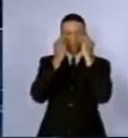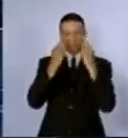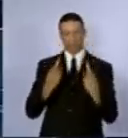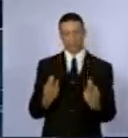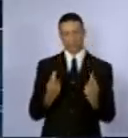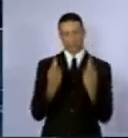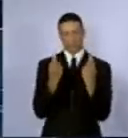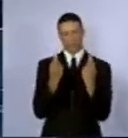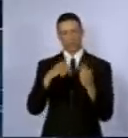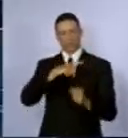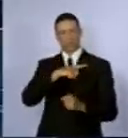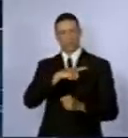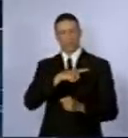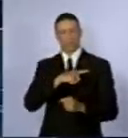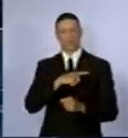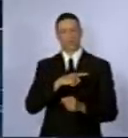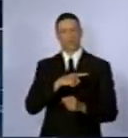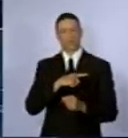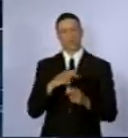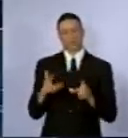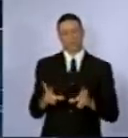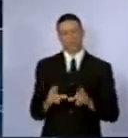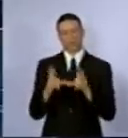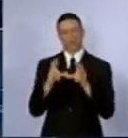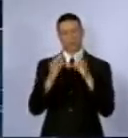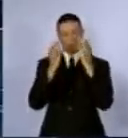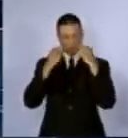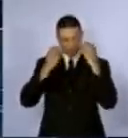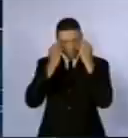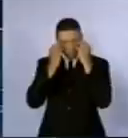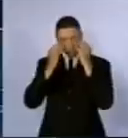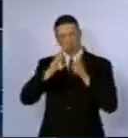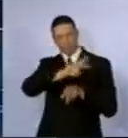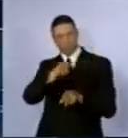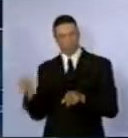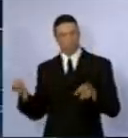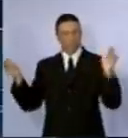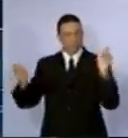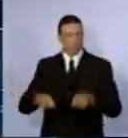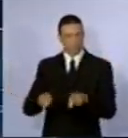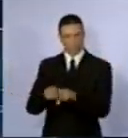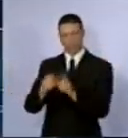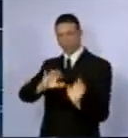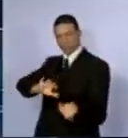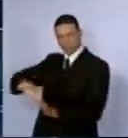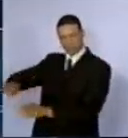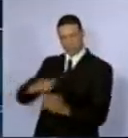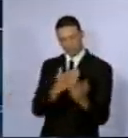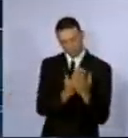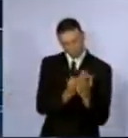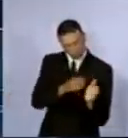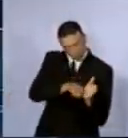Nós temos também essa relação com os campos eletromagnéticos. Também existe um estudo recente